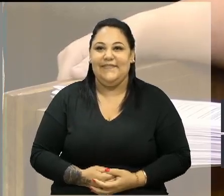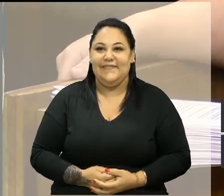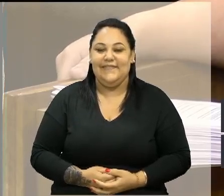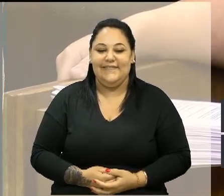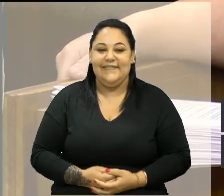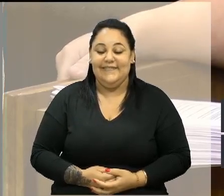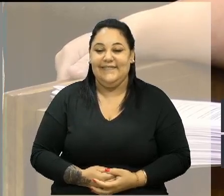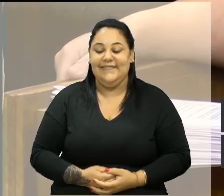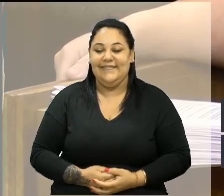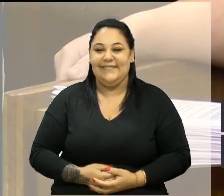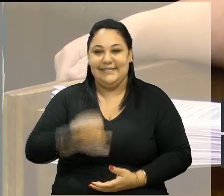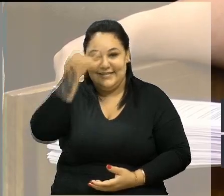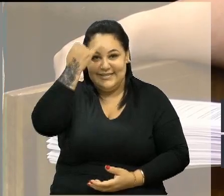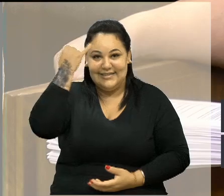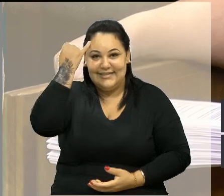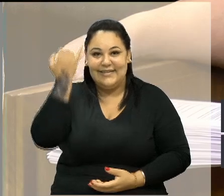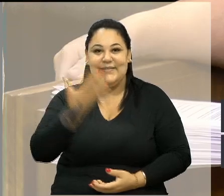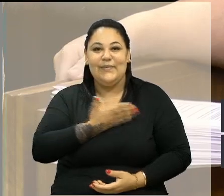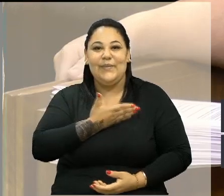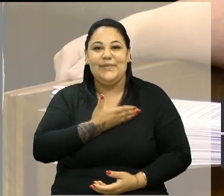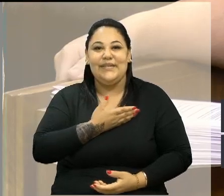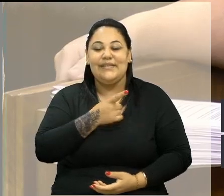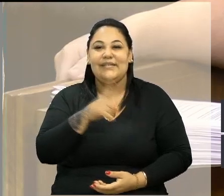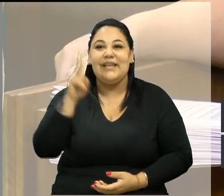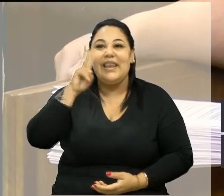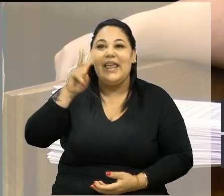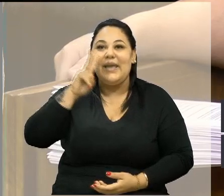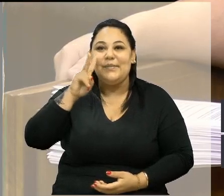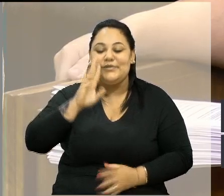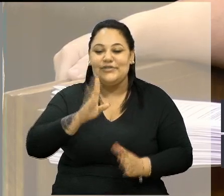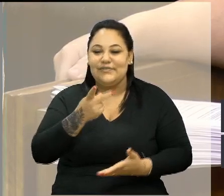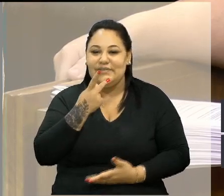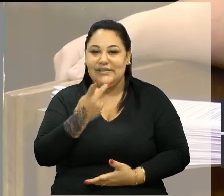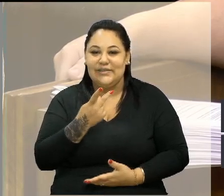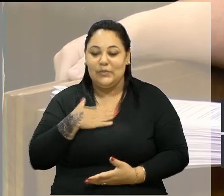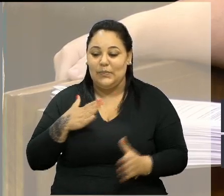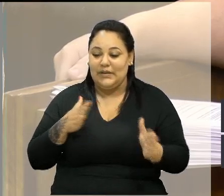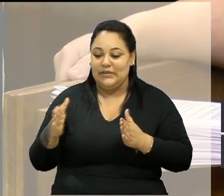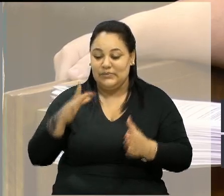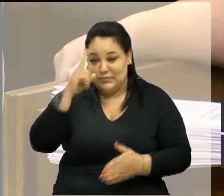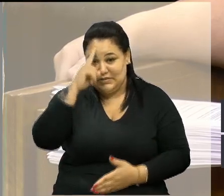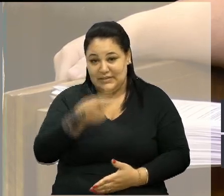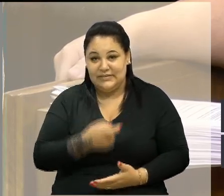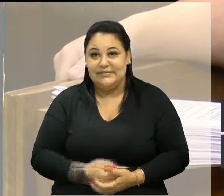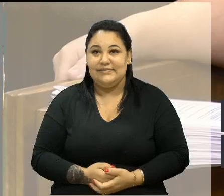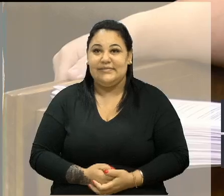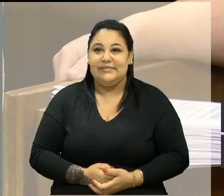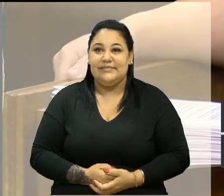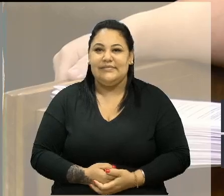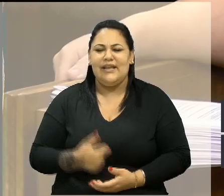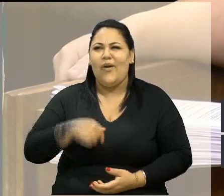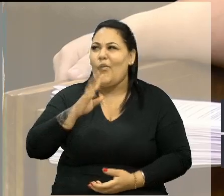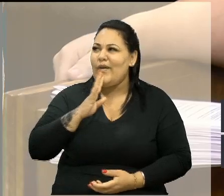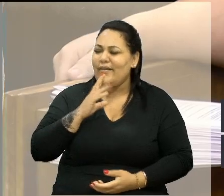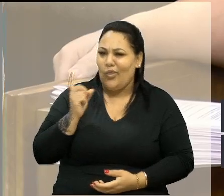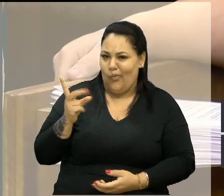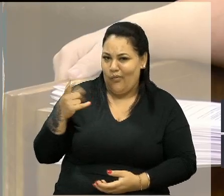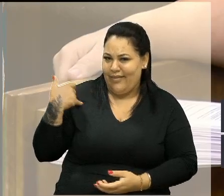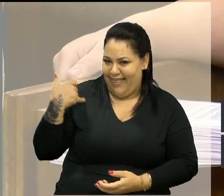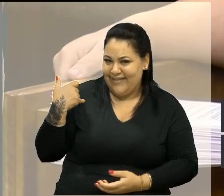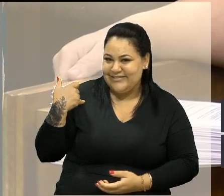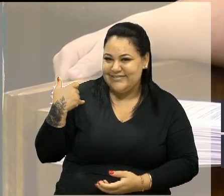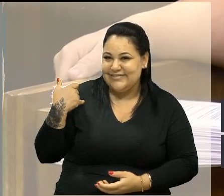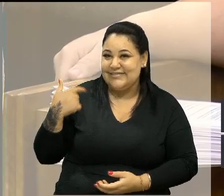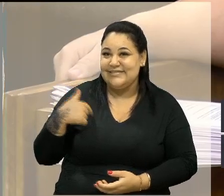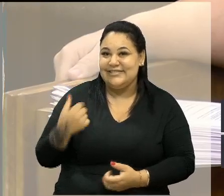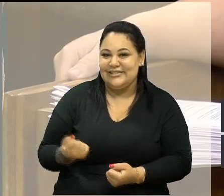de longa data, me lembro, e disse para ele aqui durante o meu mandato, né, que acho que eu conheci eles, eu tinha 12 anos de idade. Foi quando a gente